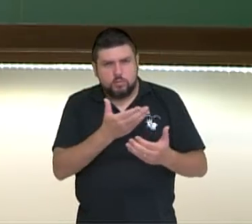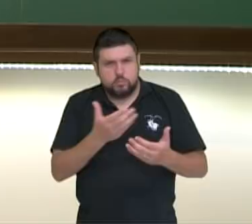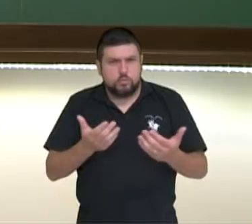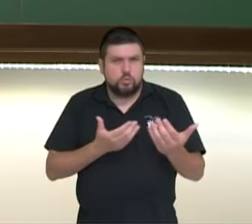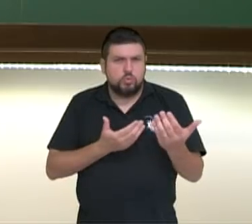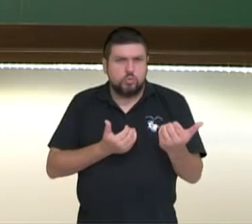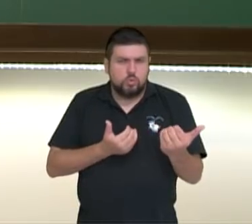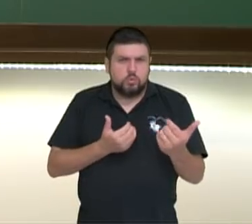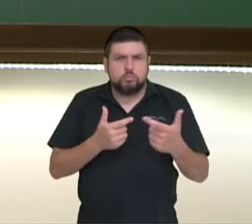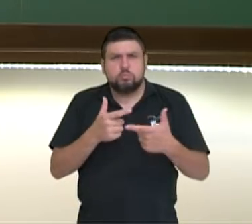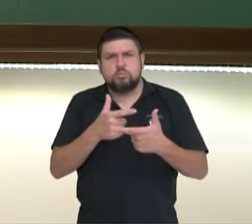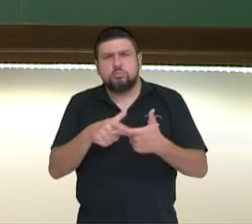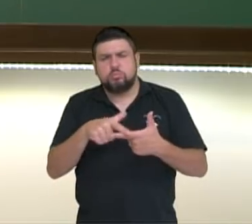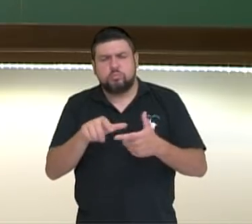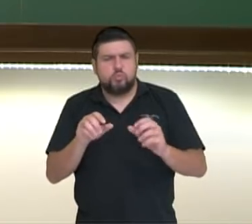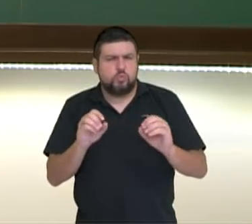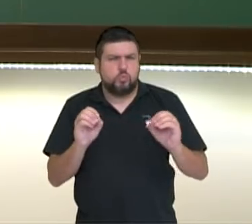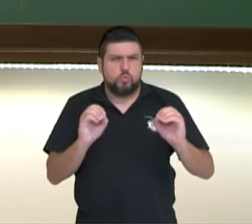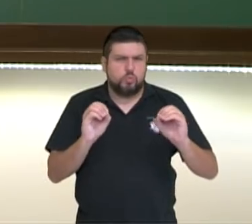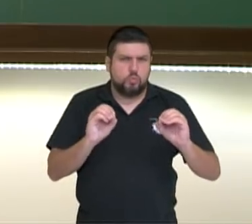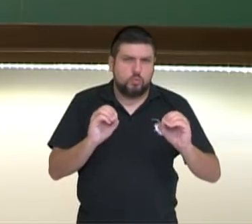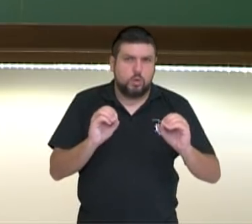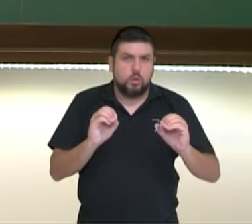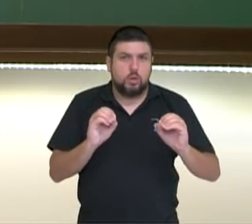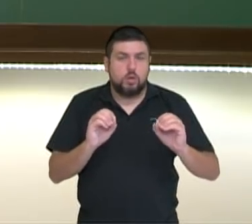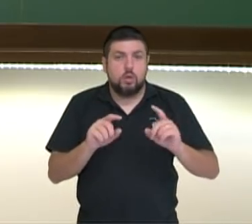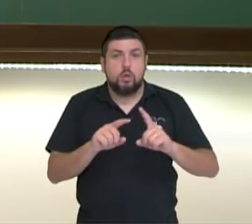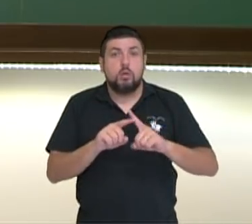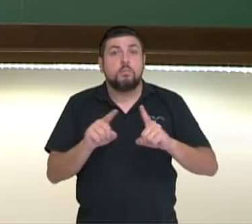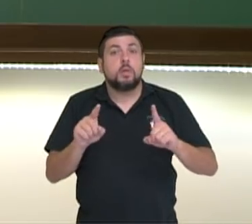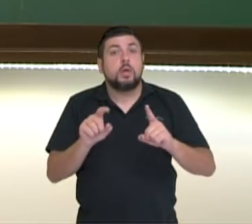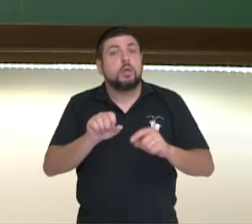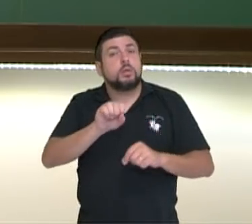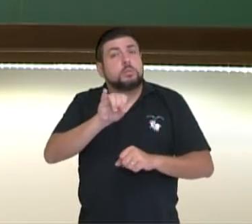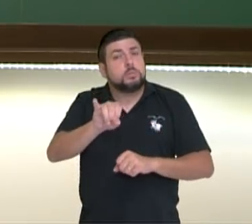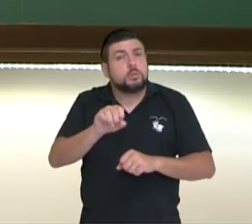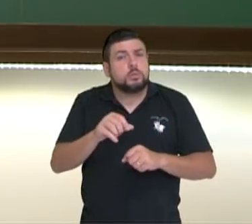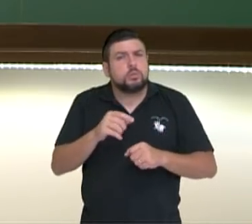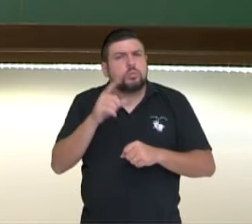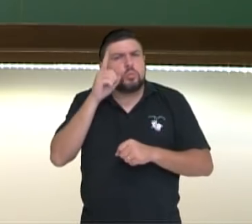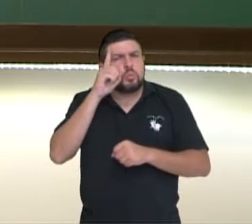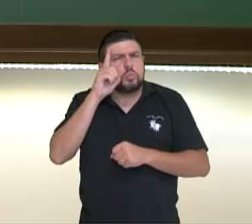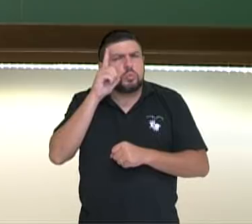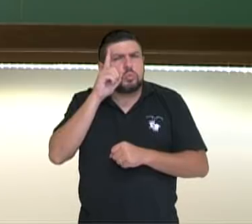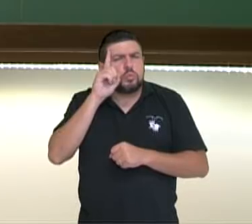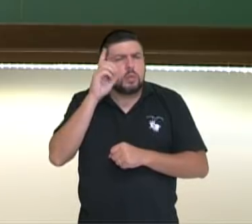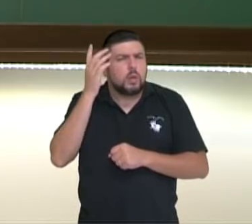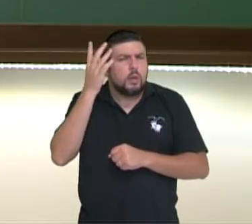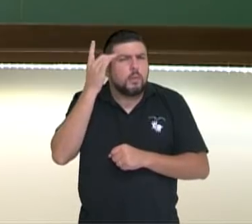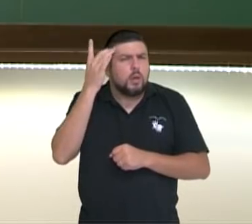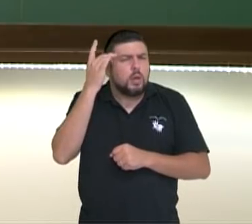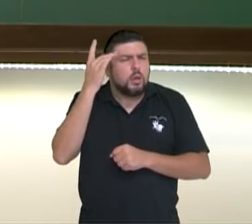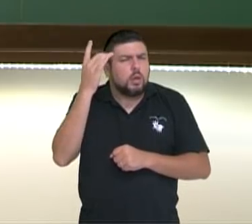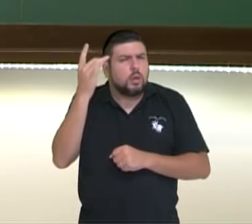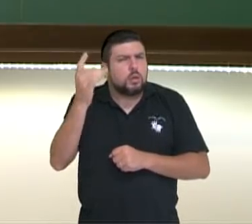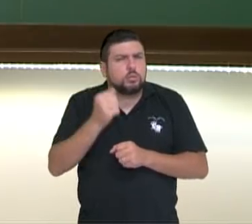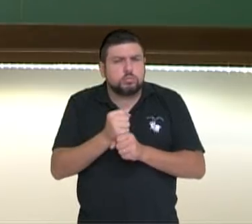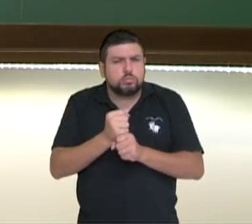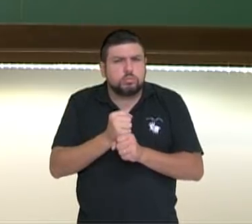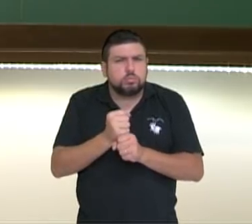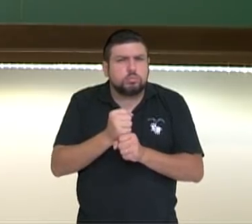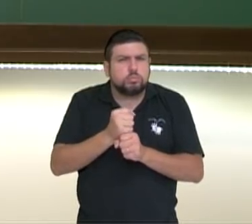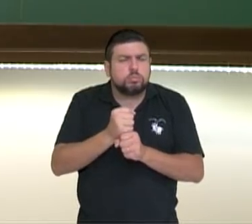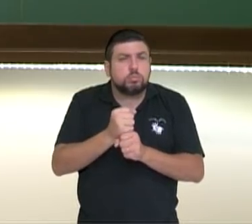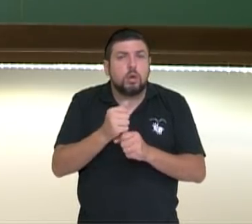muitos problemas, né? Não cause muitos problemas. Mas ao longo da sua vida, pode te trazer uma série de problemas,